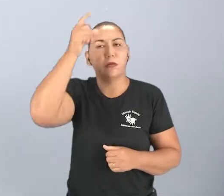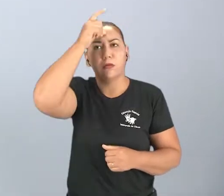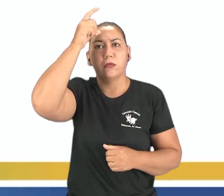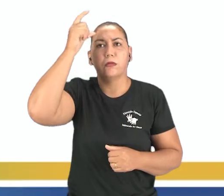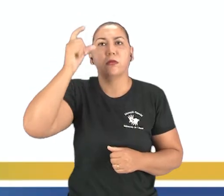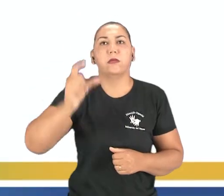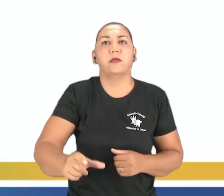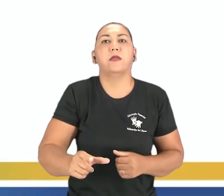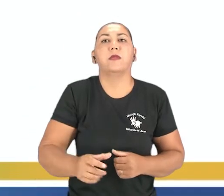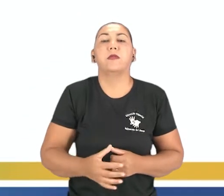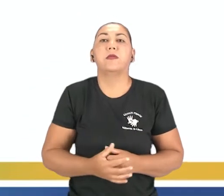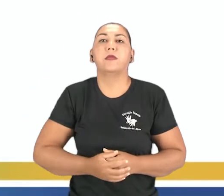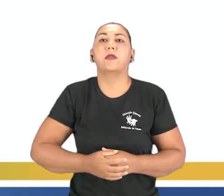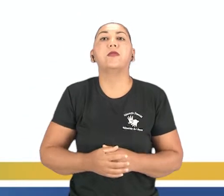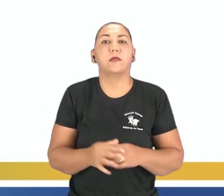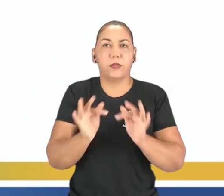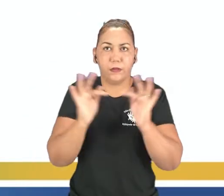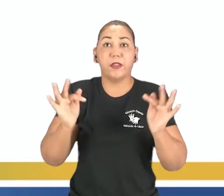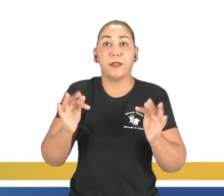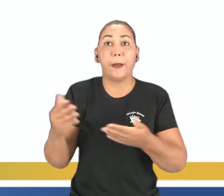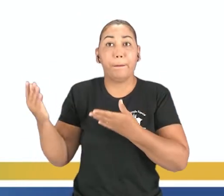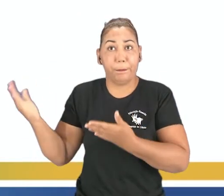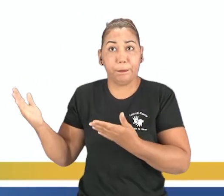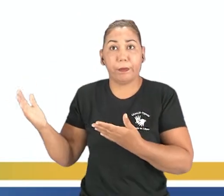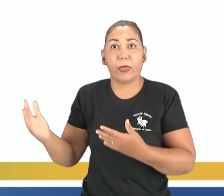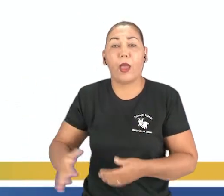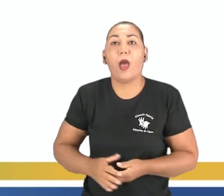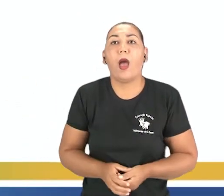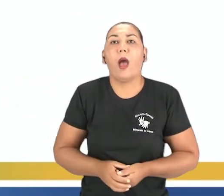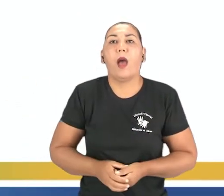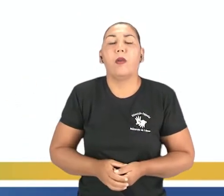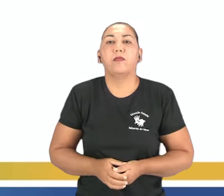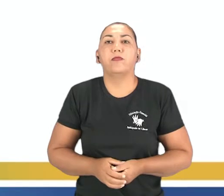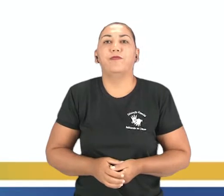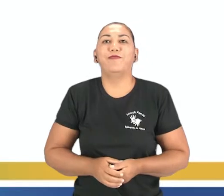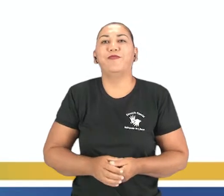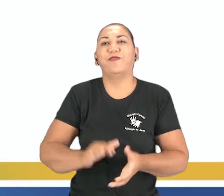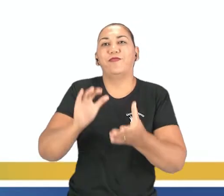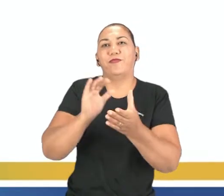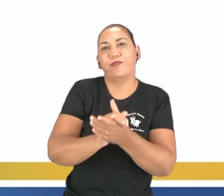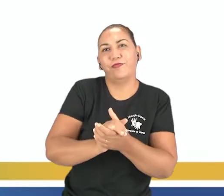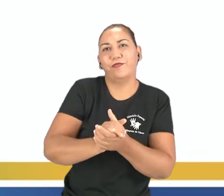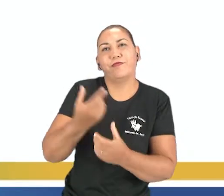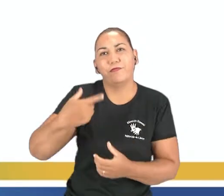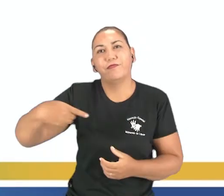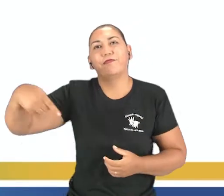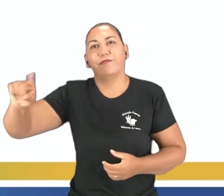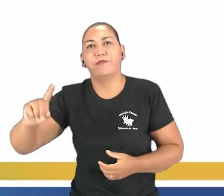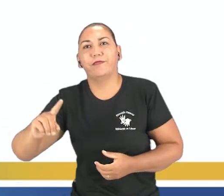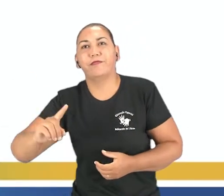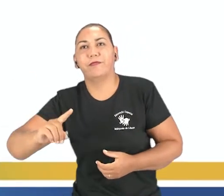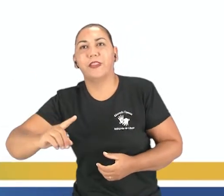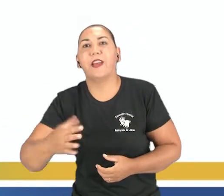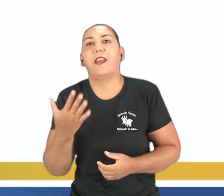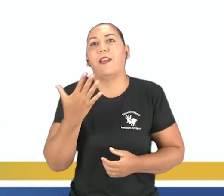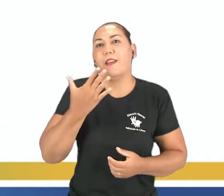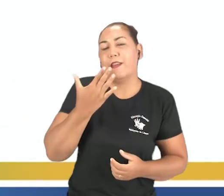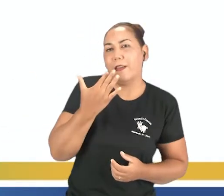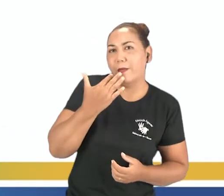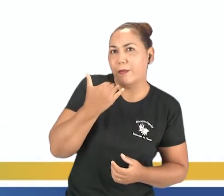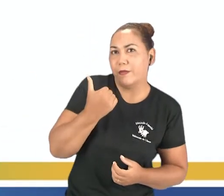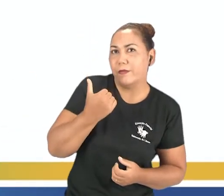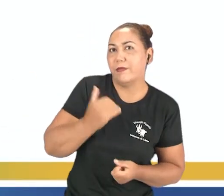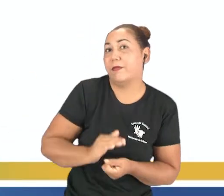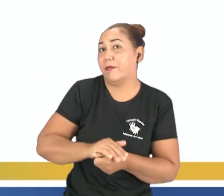exemplos? Os casais saíram para jantar. Antes da pandemia, claro. Depois da pandemia, voltarão a sair. O